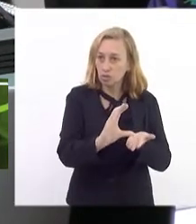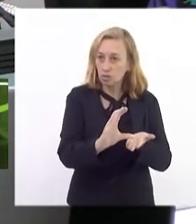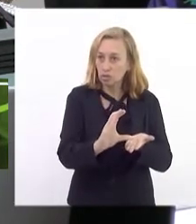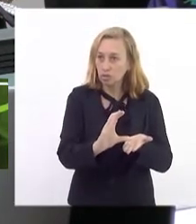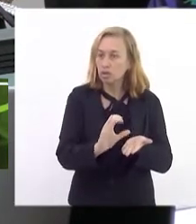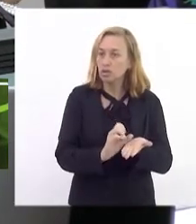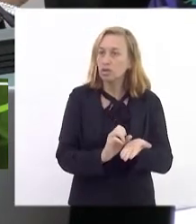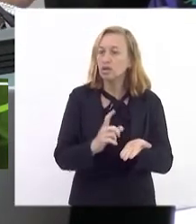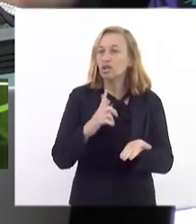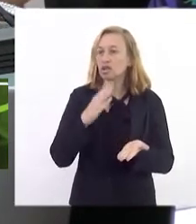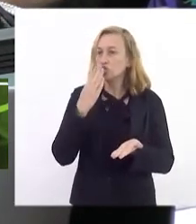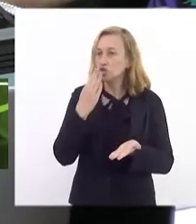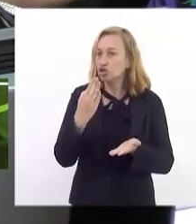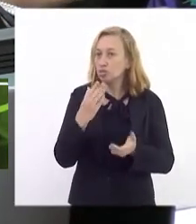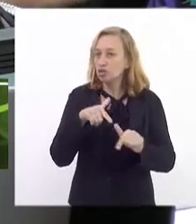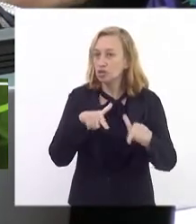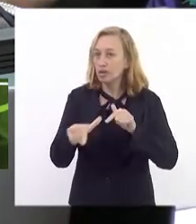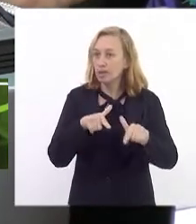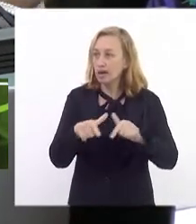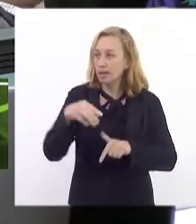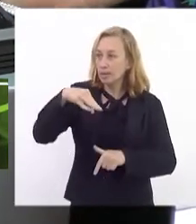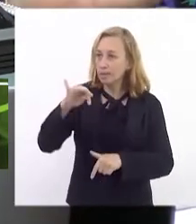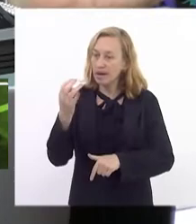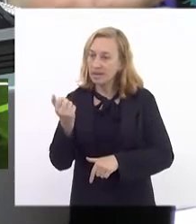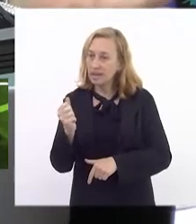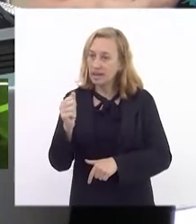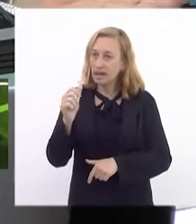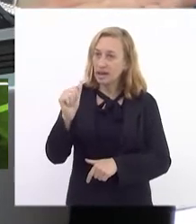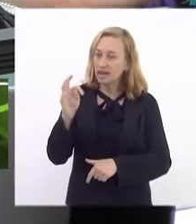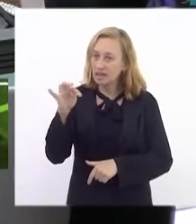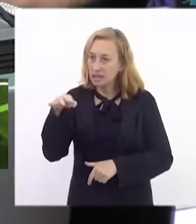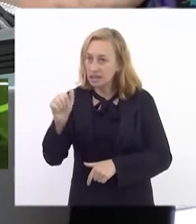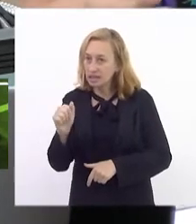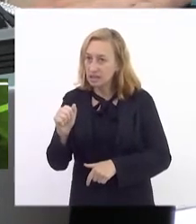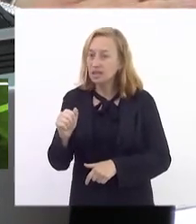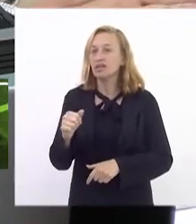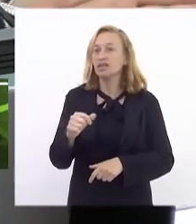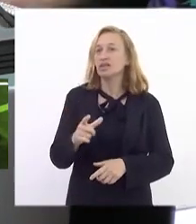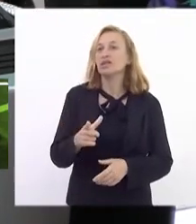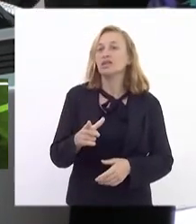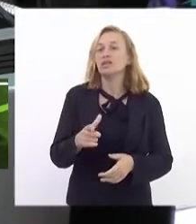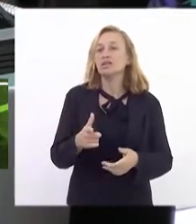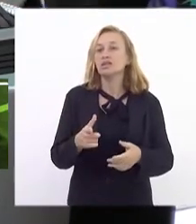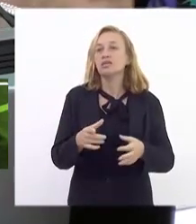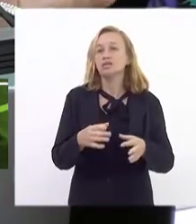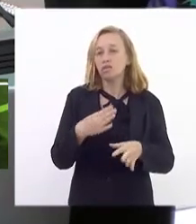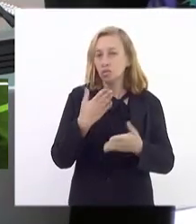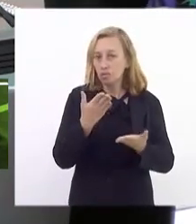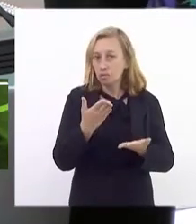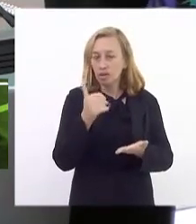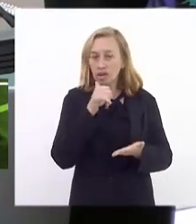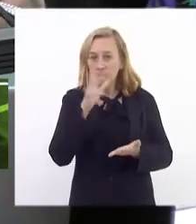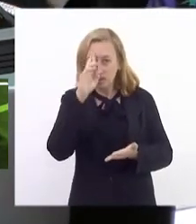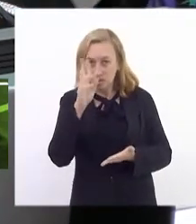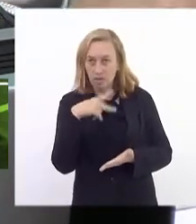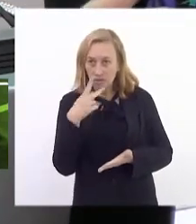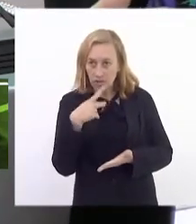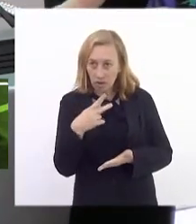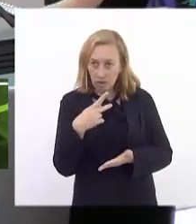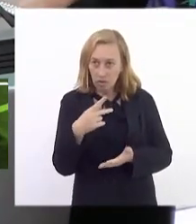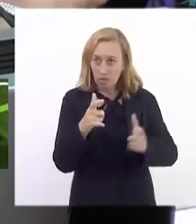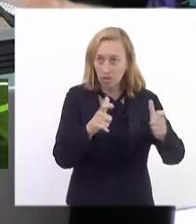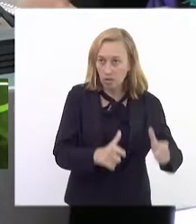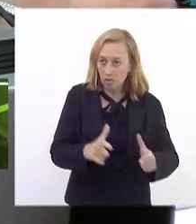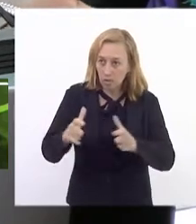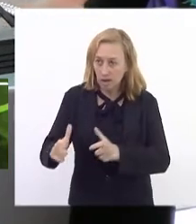esse tipo de trabalho em Mata Atlântica. E vai ter esse tipo de trabalho, como a senhora bem colocou, em território